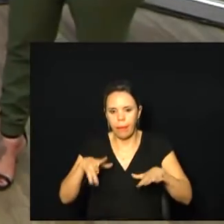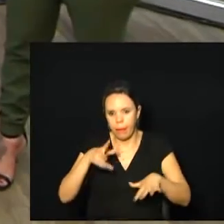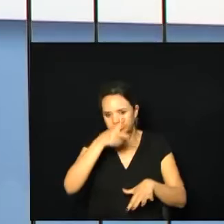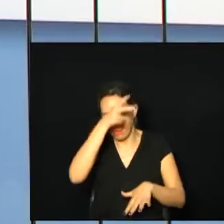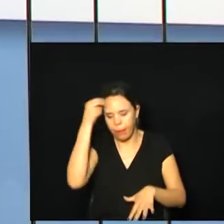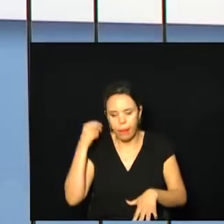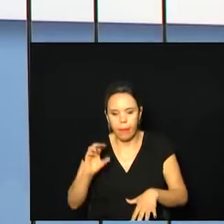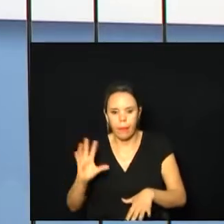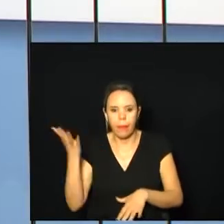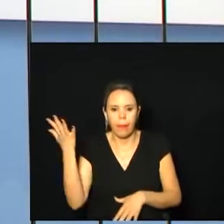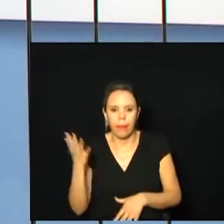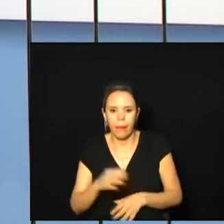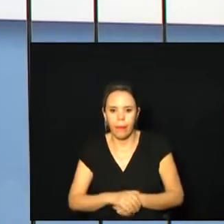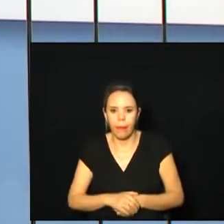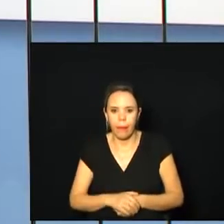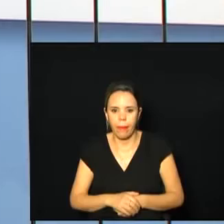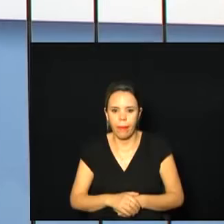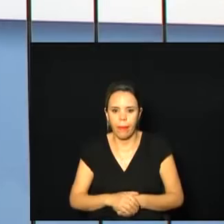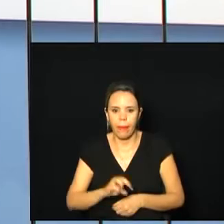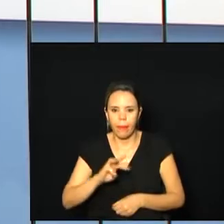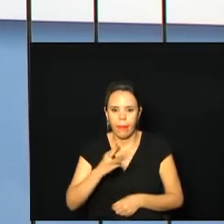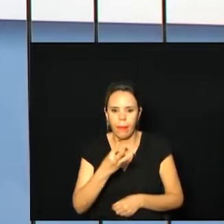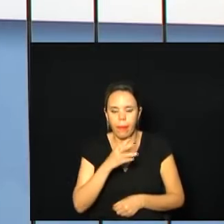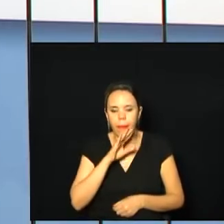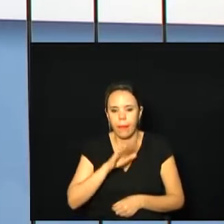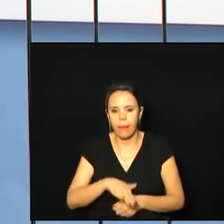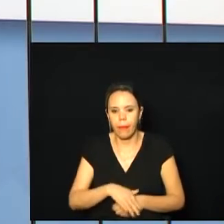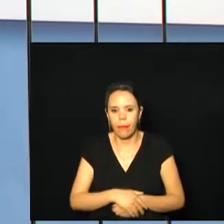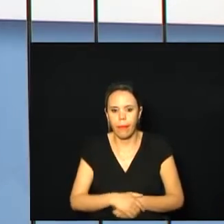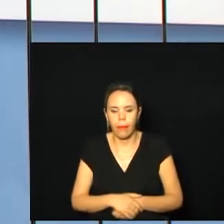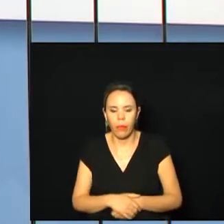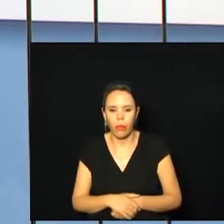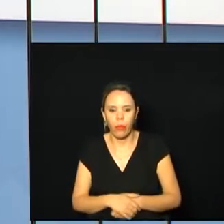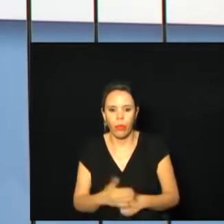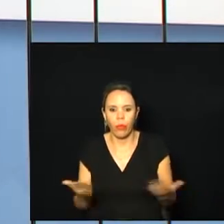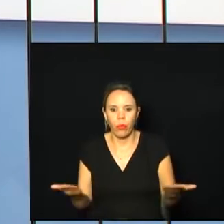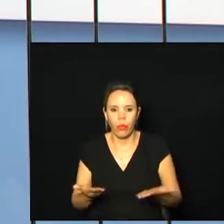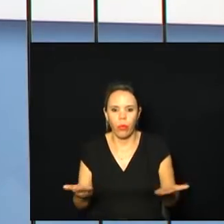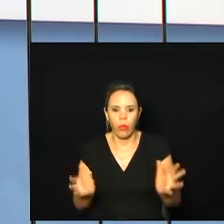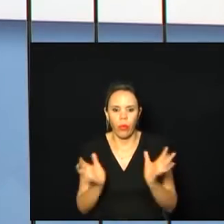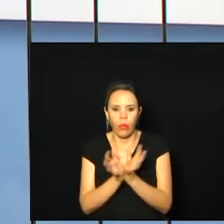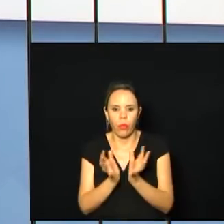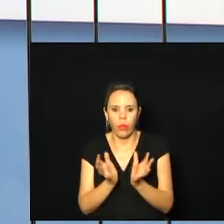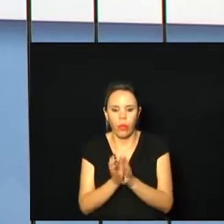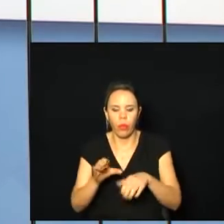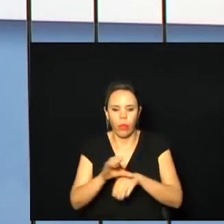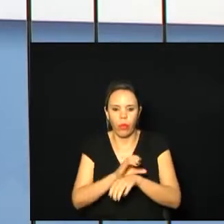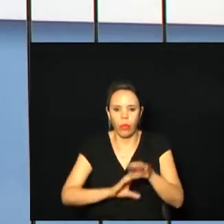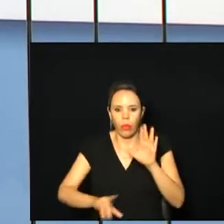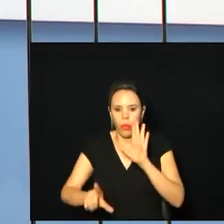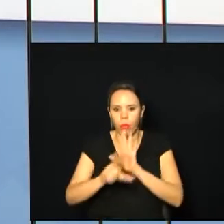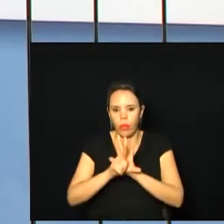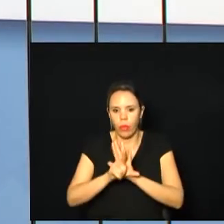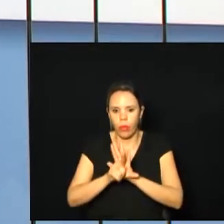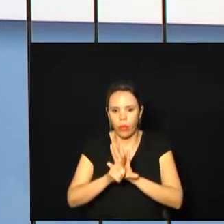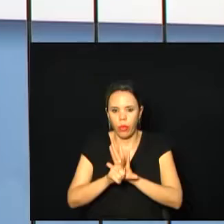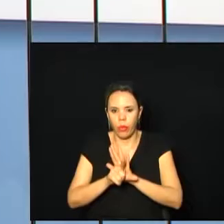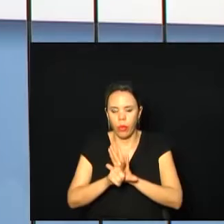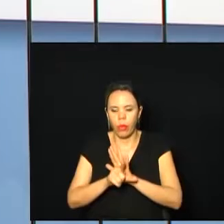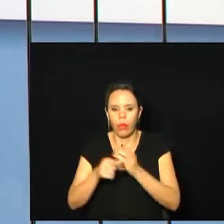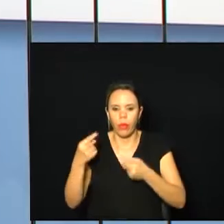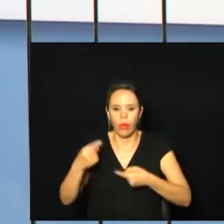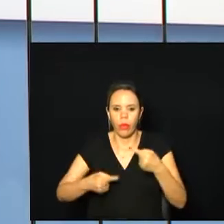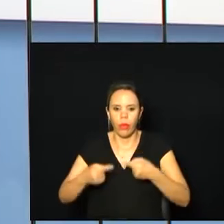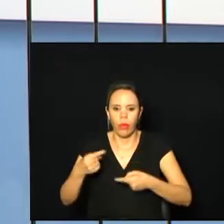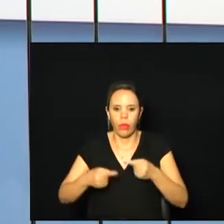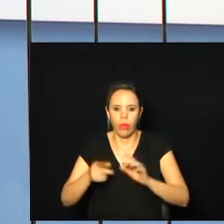pública que acontece a partir das 3 horas da tarde. Hoje, a Comissão de Constituição e Legalidade vai